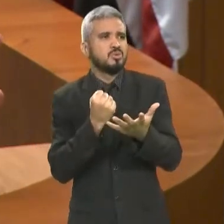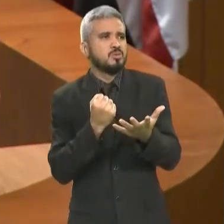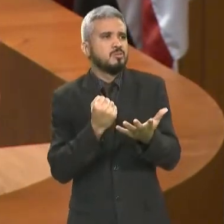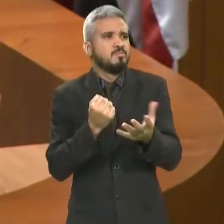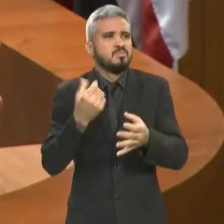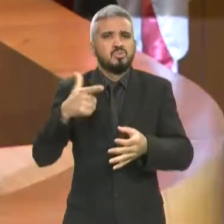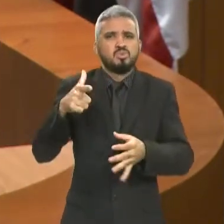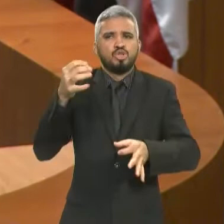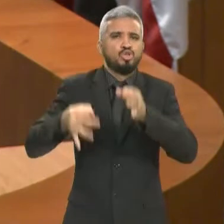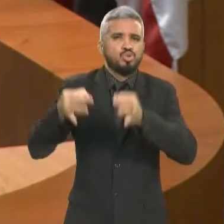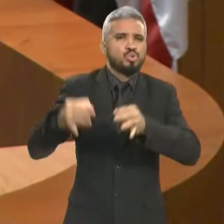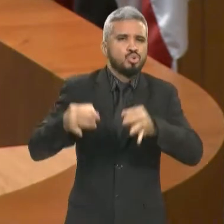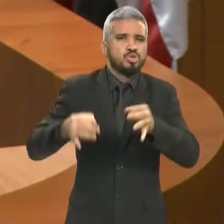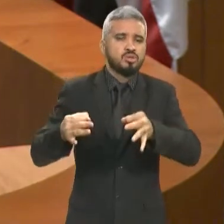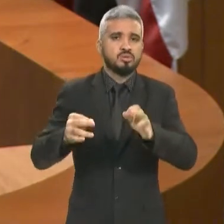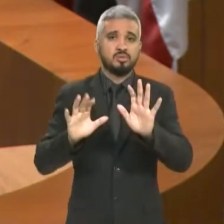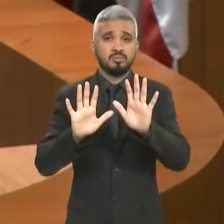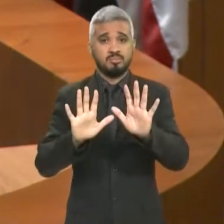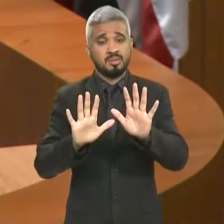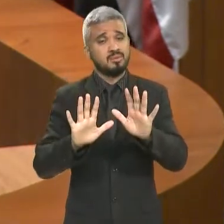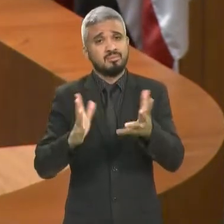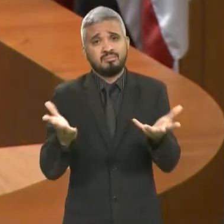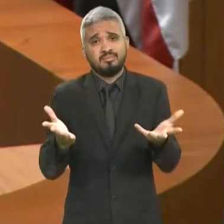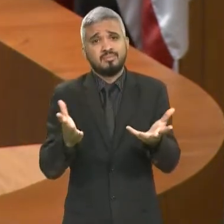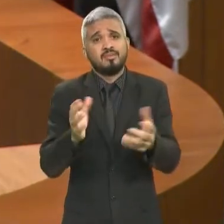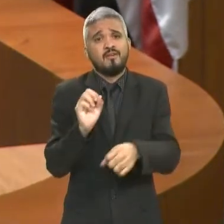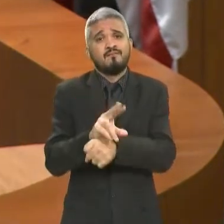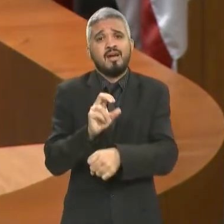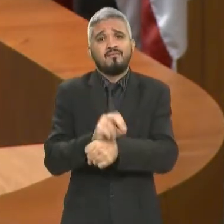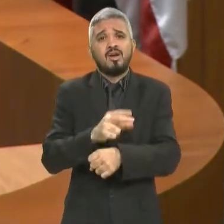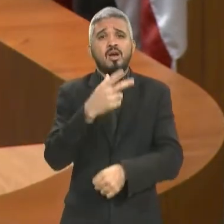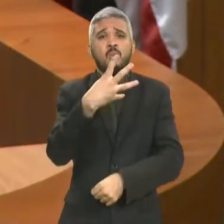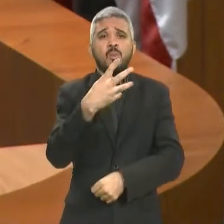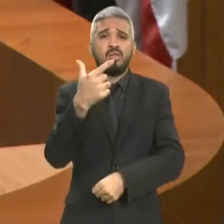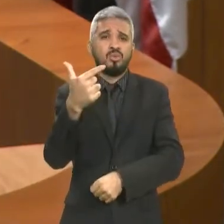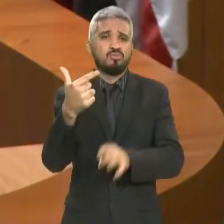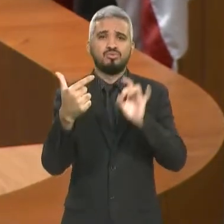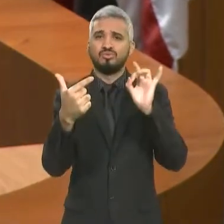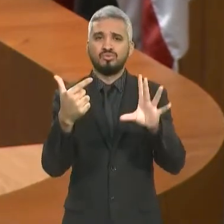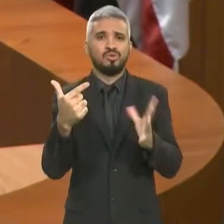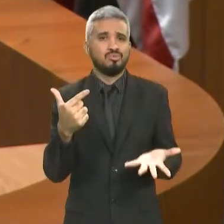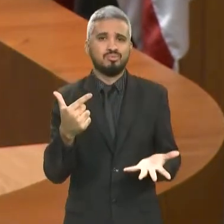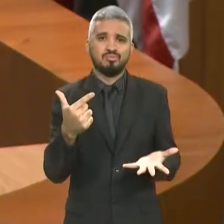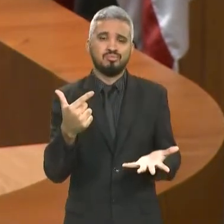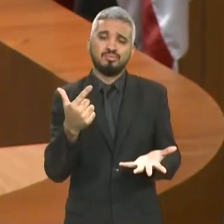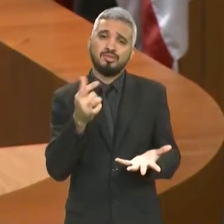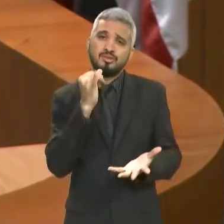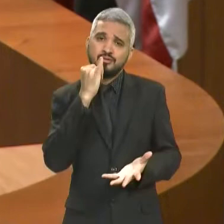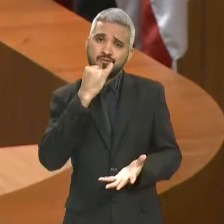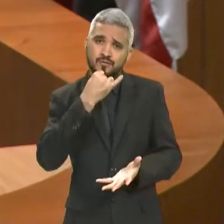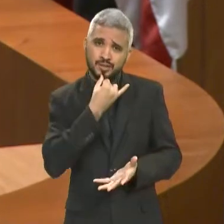tem 42 vagas. Infelizmente, alguns dos colegas não conseguiram a